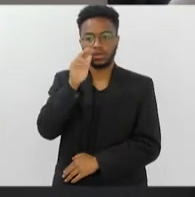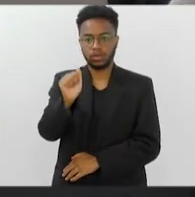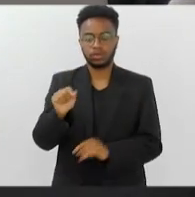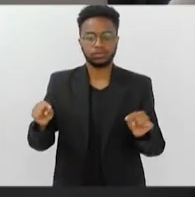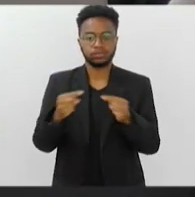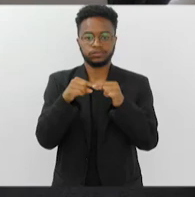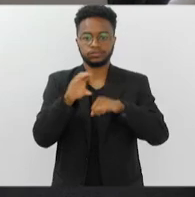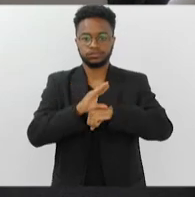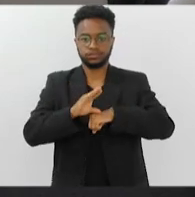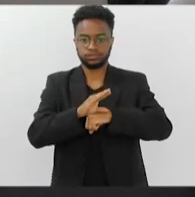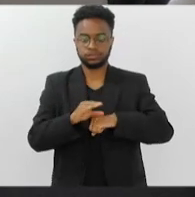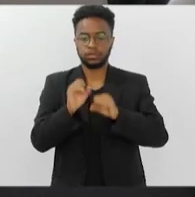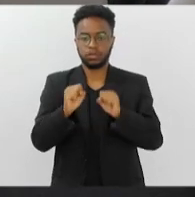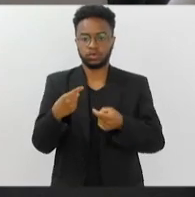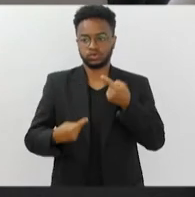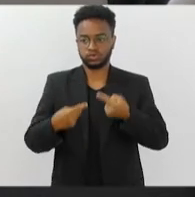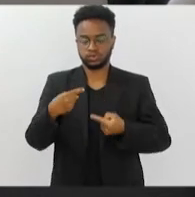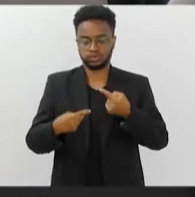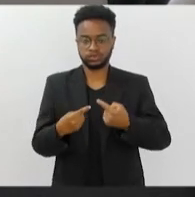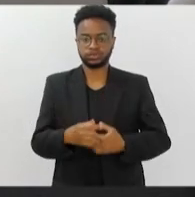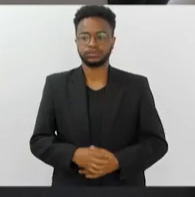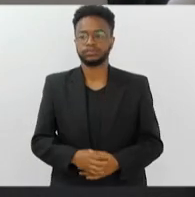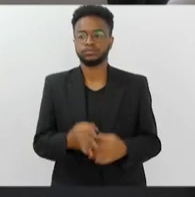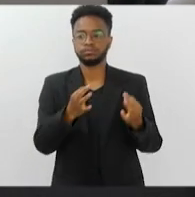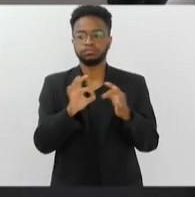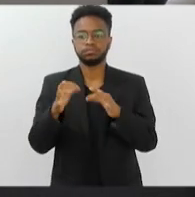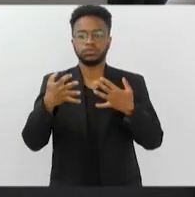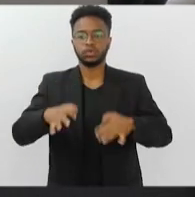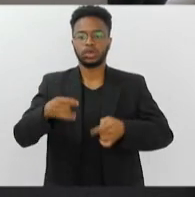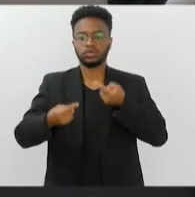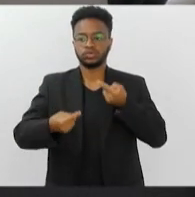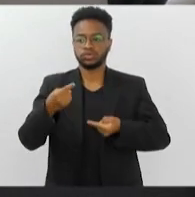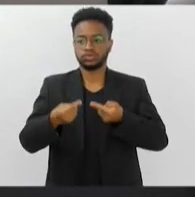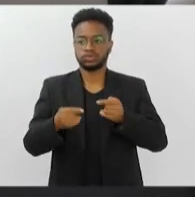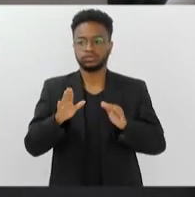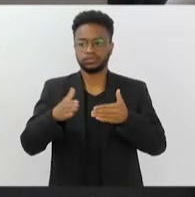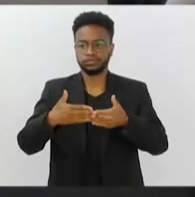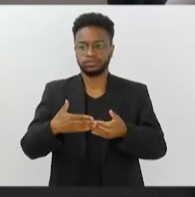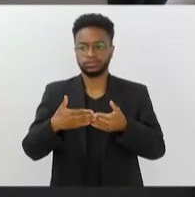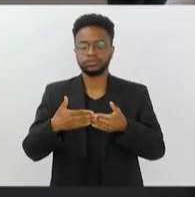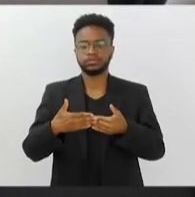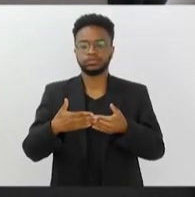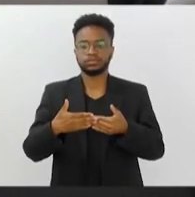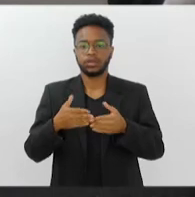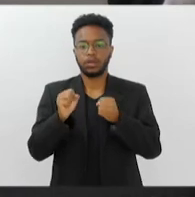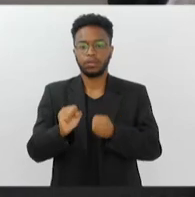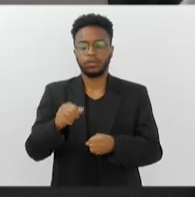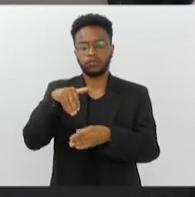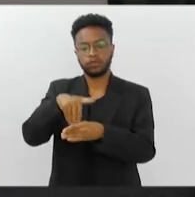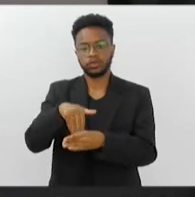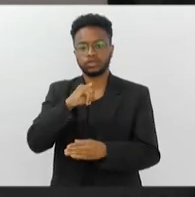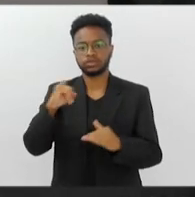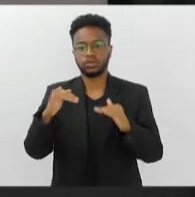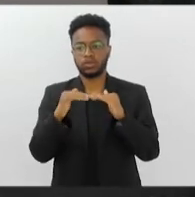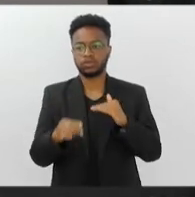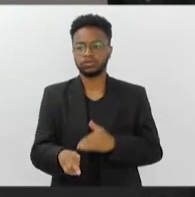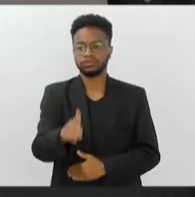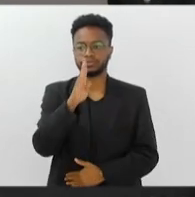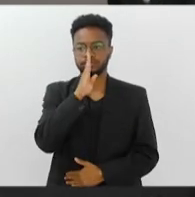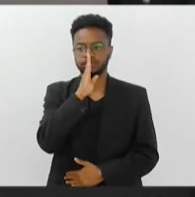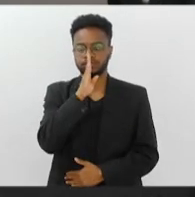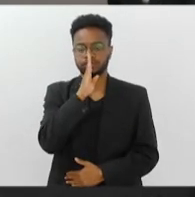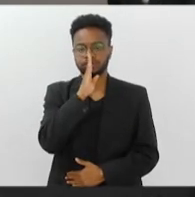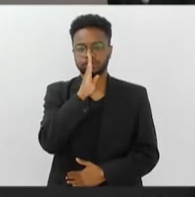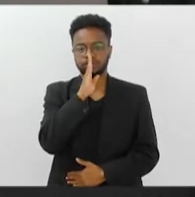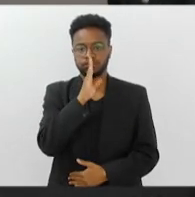constitucionalidade. Em discussão, não havendo quem queira discutir, encerrada a discussão. Em votação, os senhores que acordam permaneçam